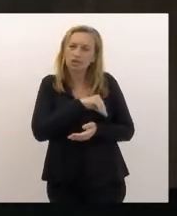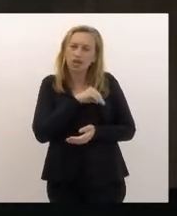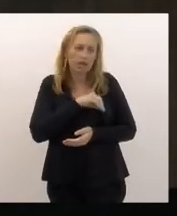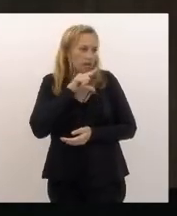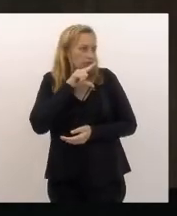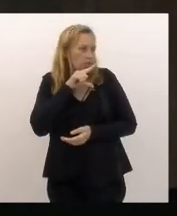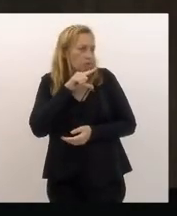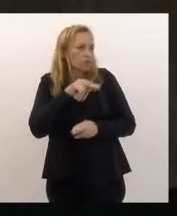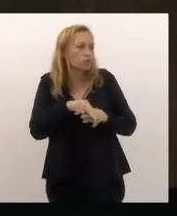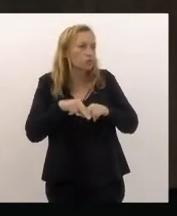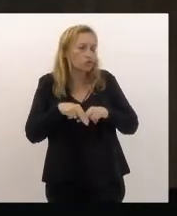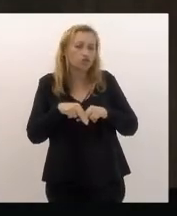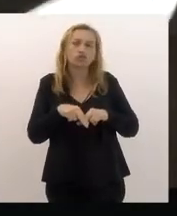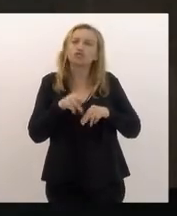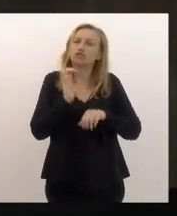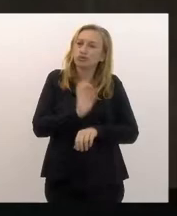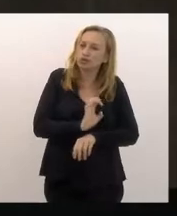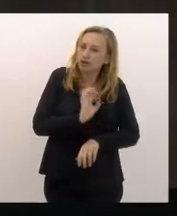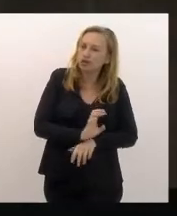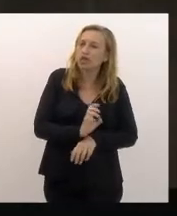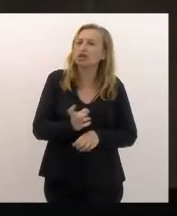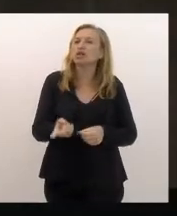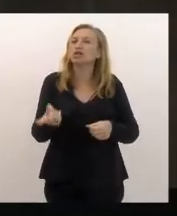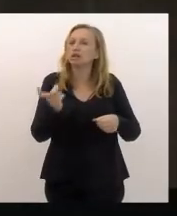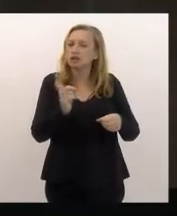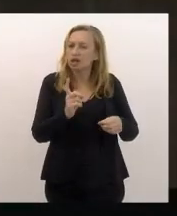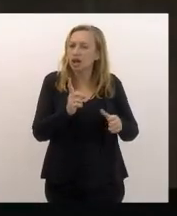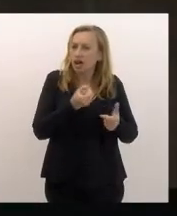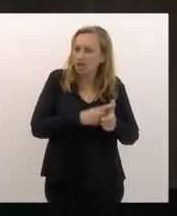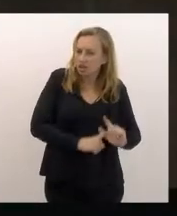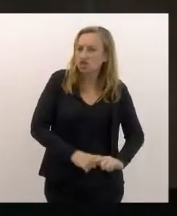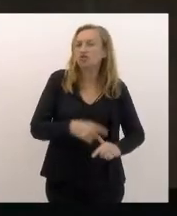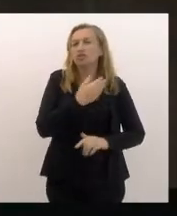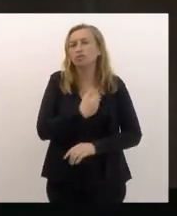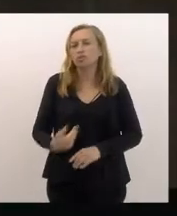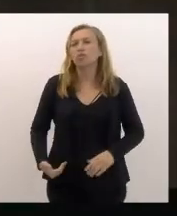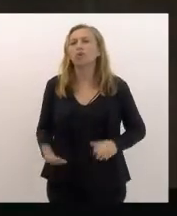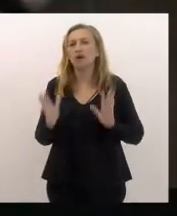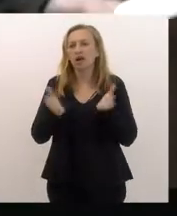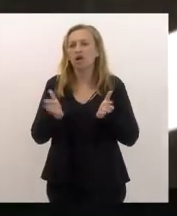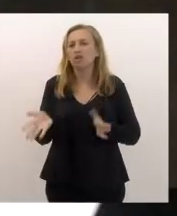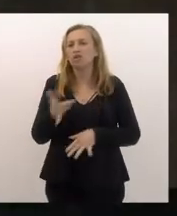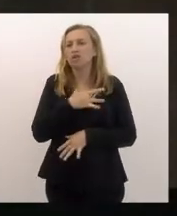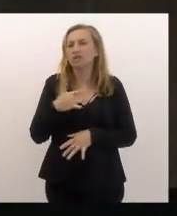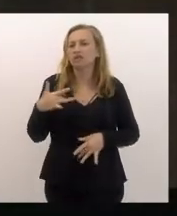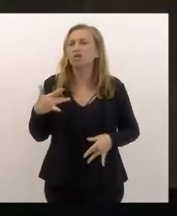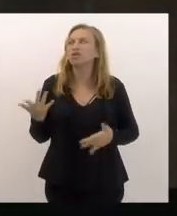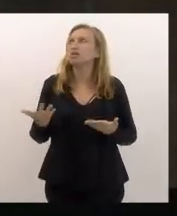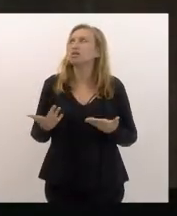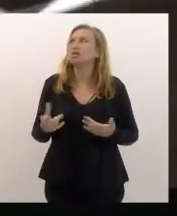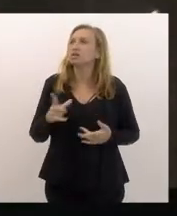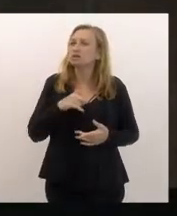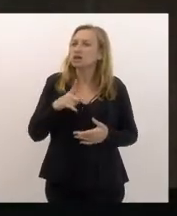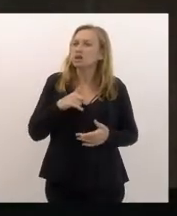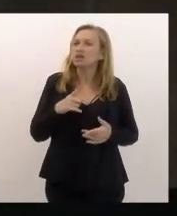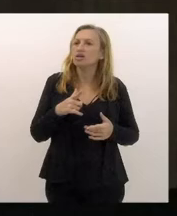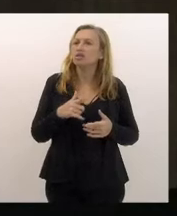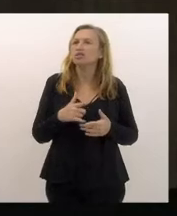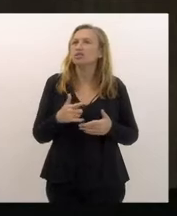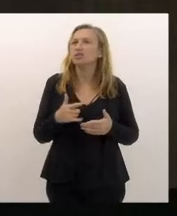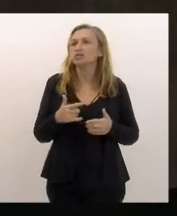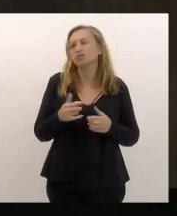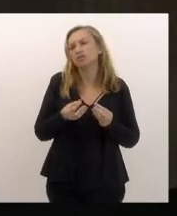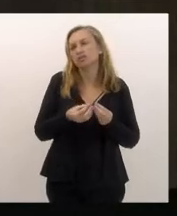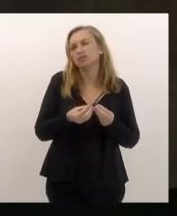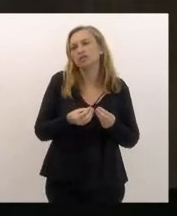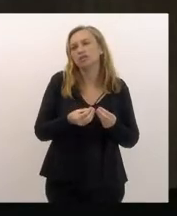à condição do Estado, do refinanciamento da dívida pública. Agora, a saúde teve um grande... o plano de cargos e